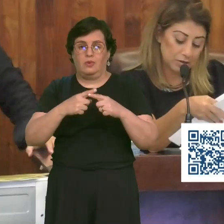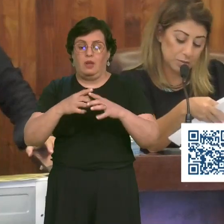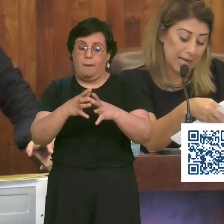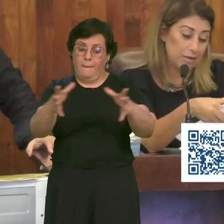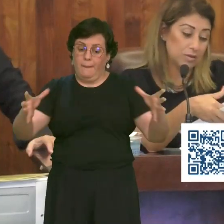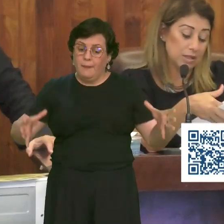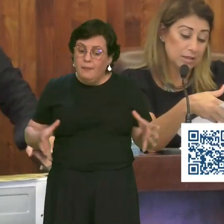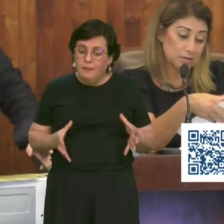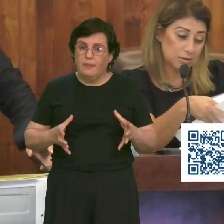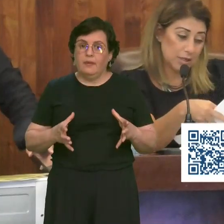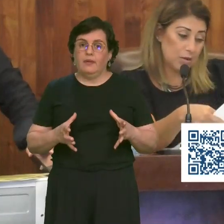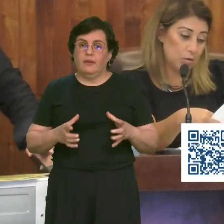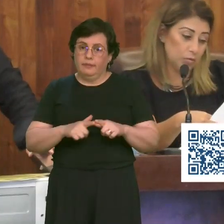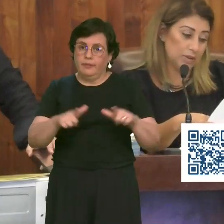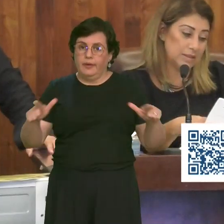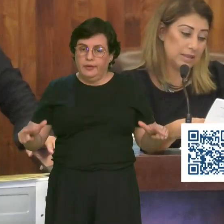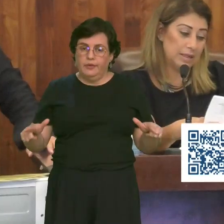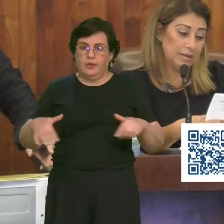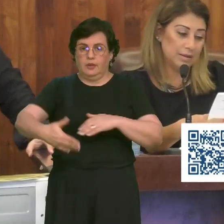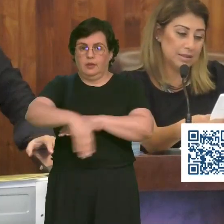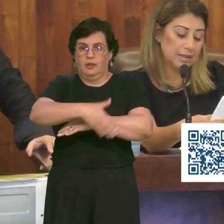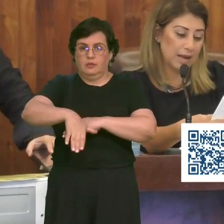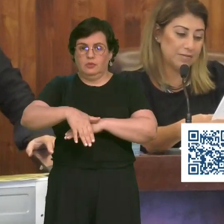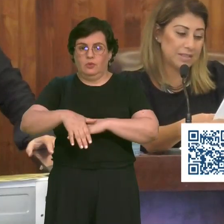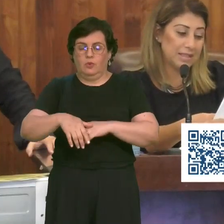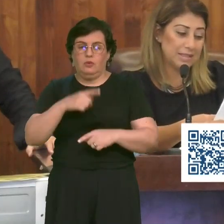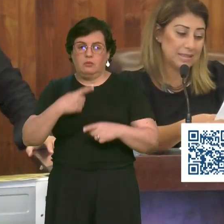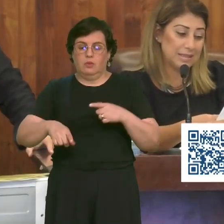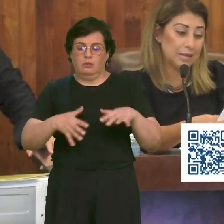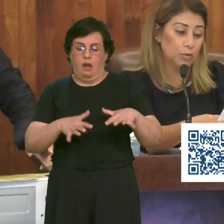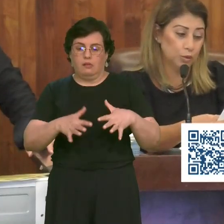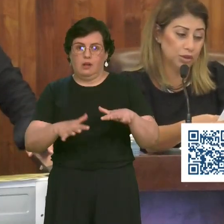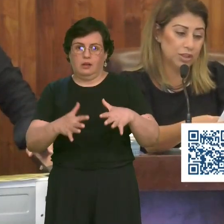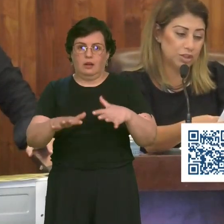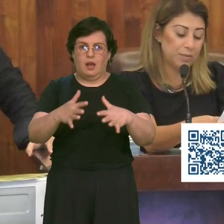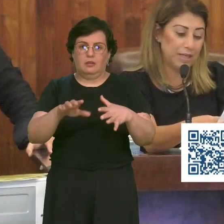do mencionados bairros encontra-se intransitáveis